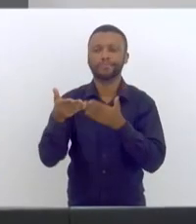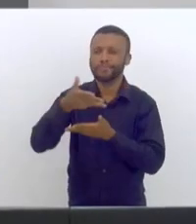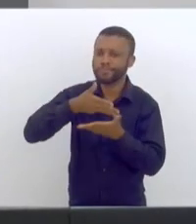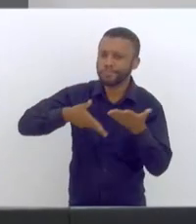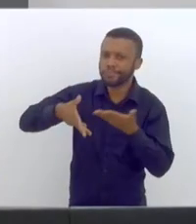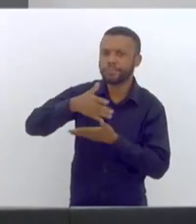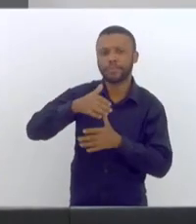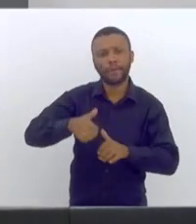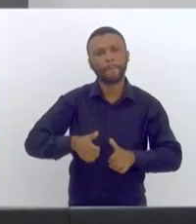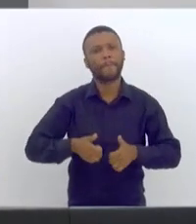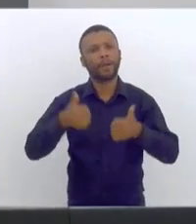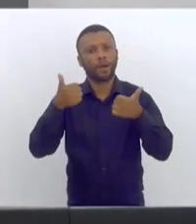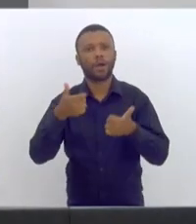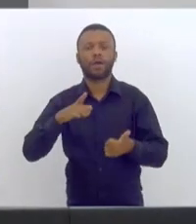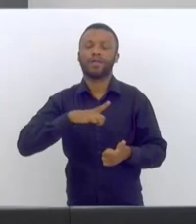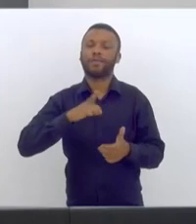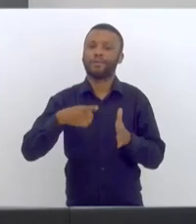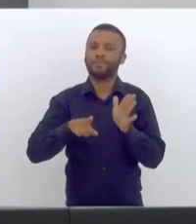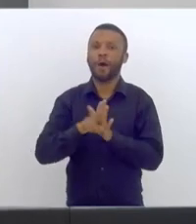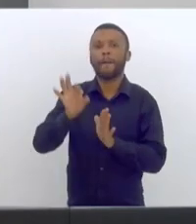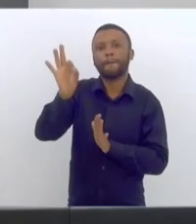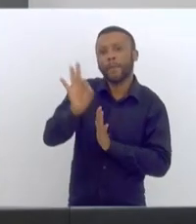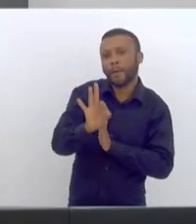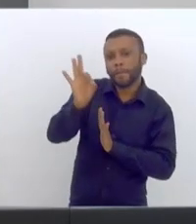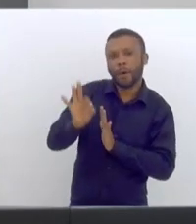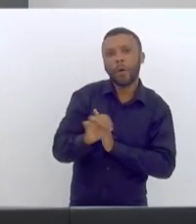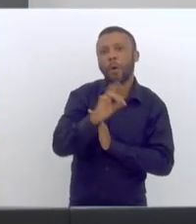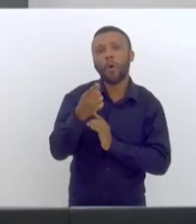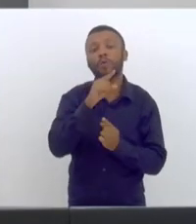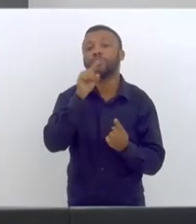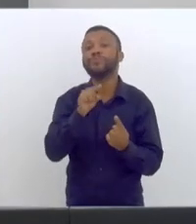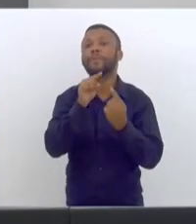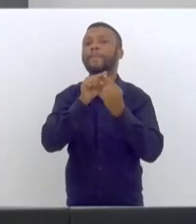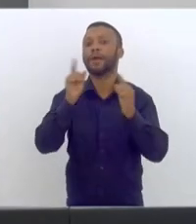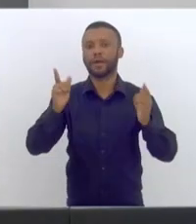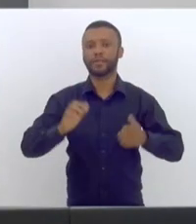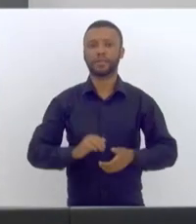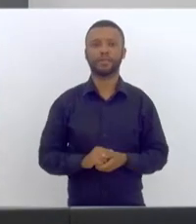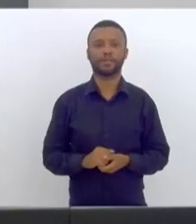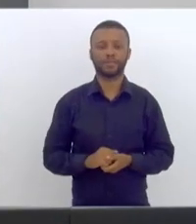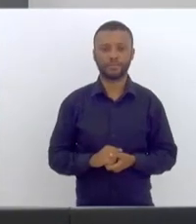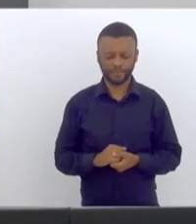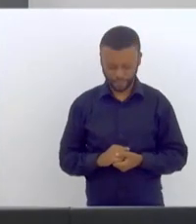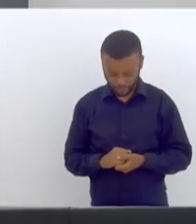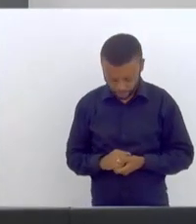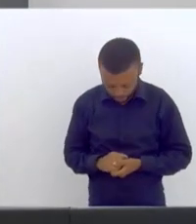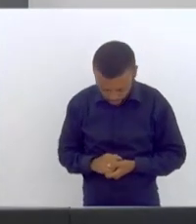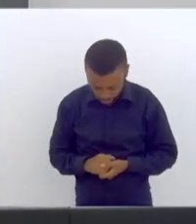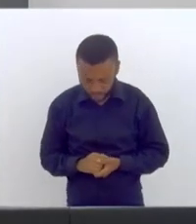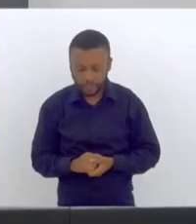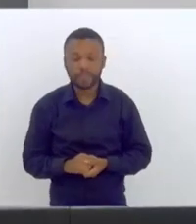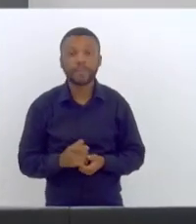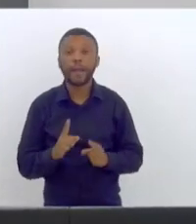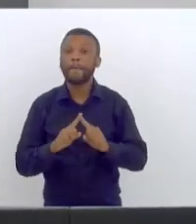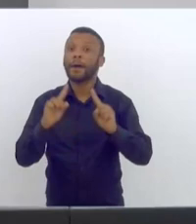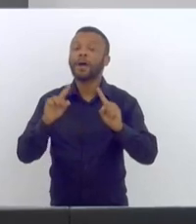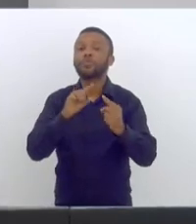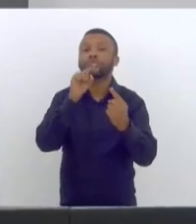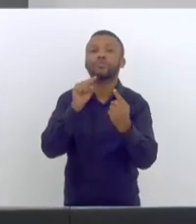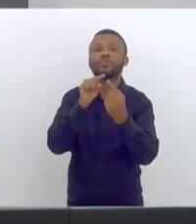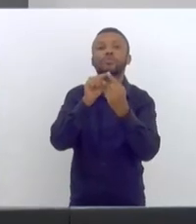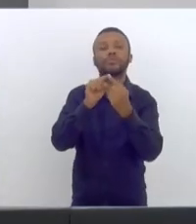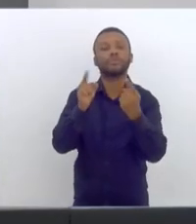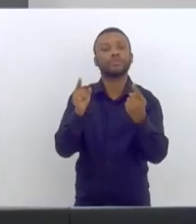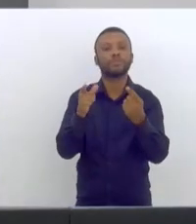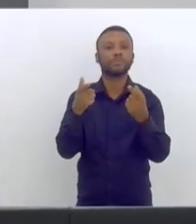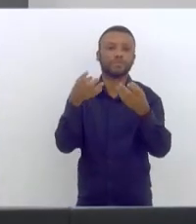muito melhor fosse de indicadores ou de metas mas os indicadores por isso